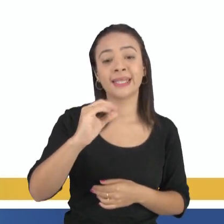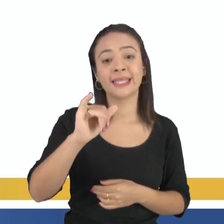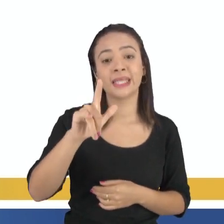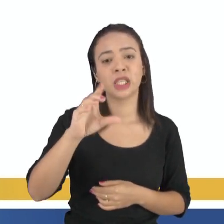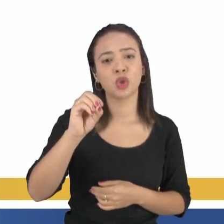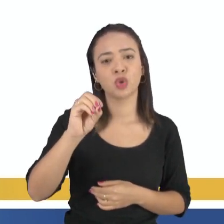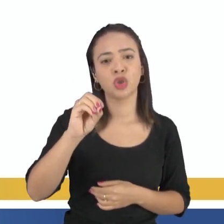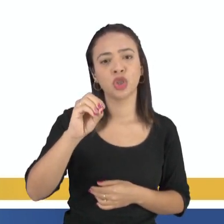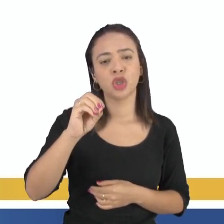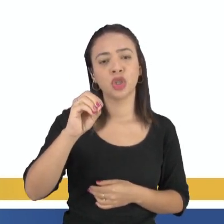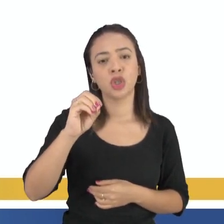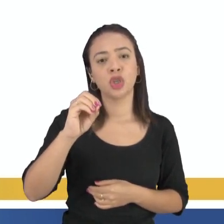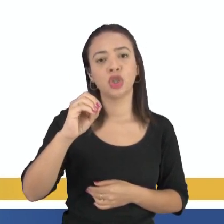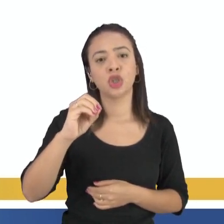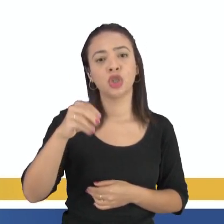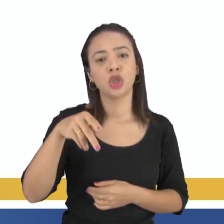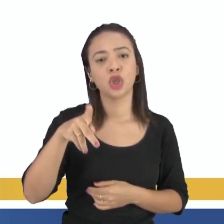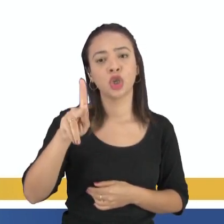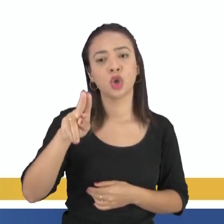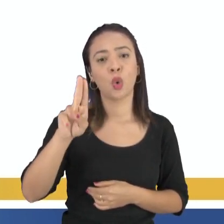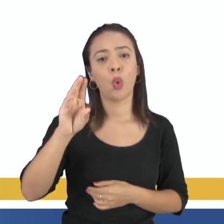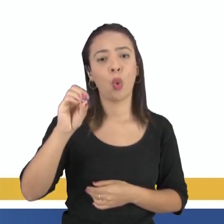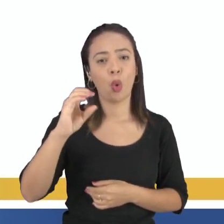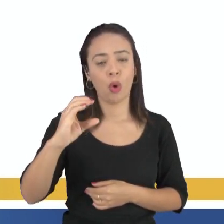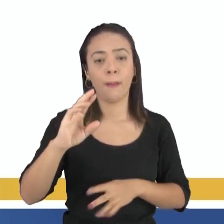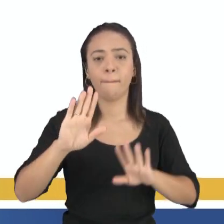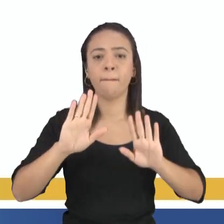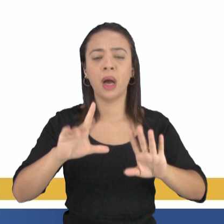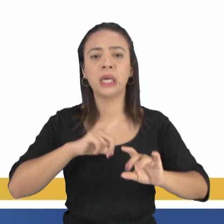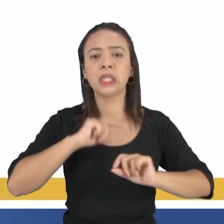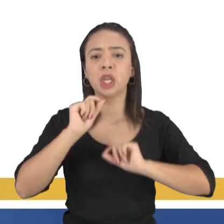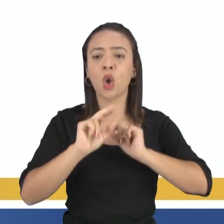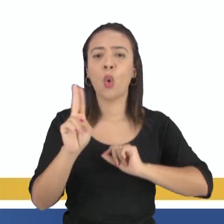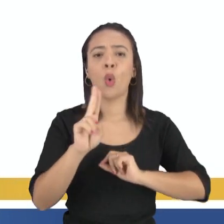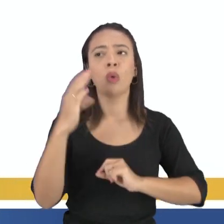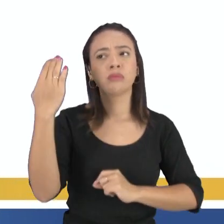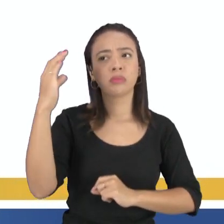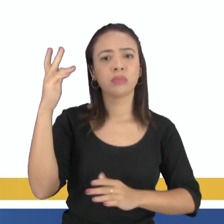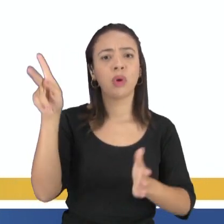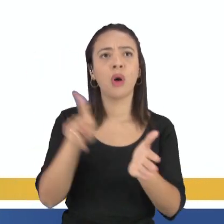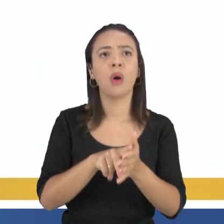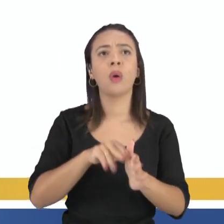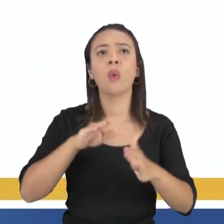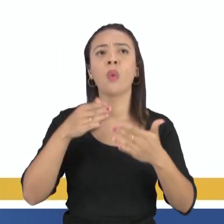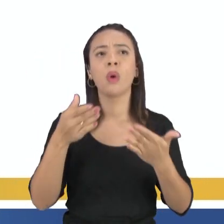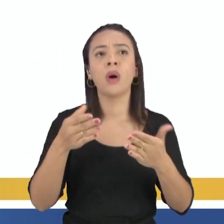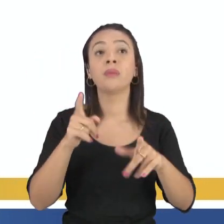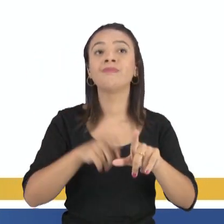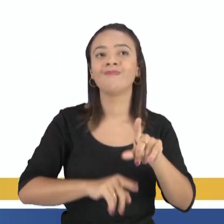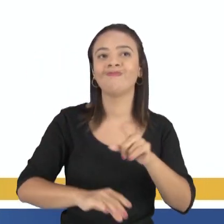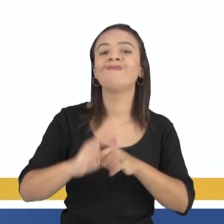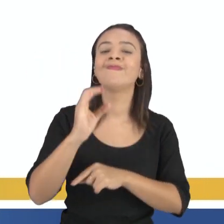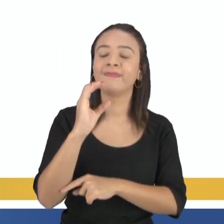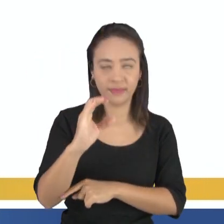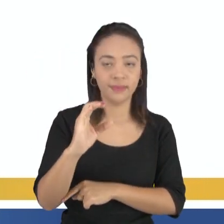esse. Esse é o nome popular, o que a gente chama de vulgo, né? Mas o nome desse bacilo é